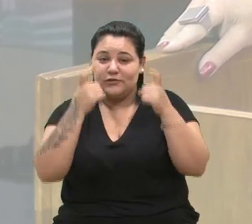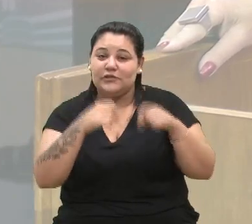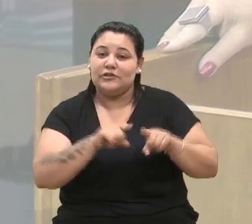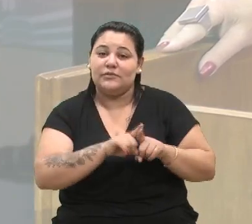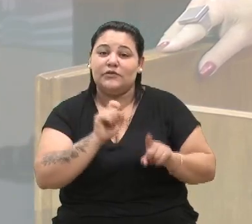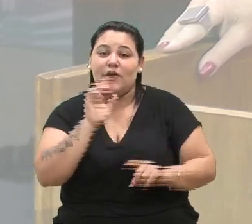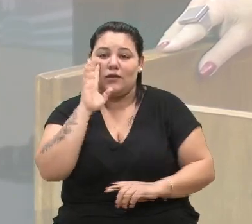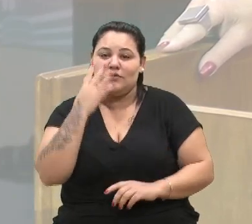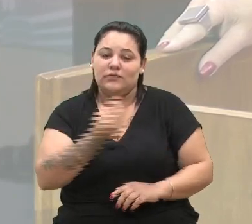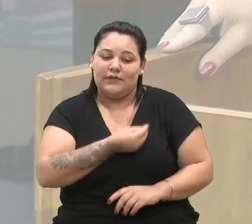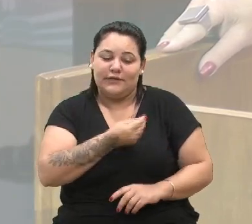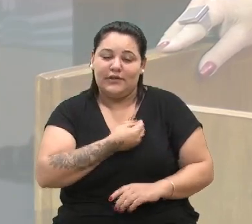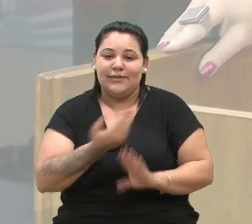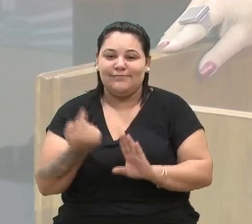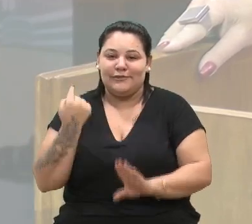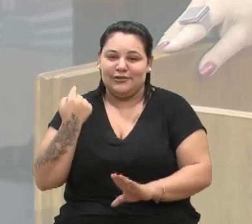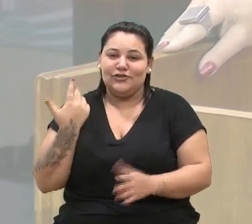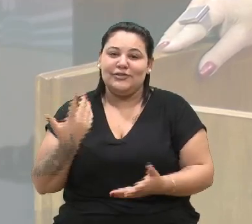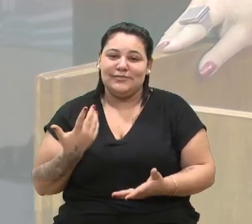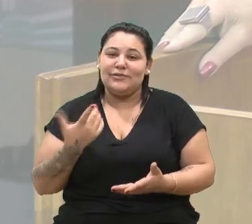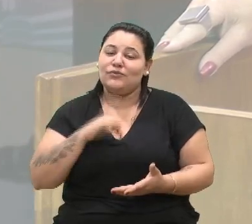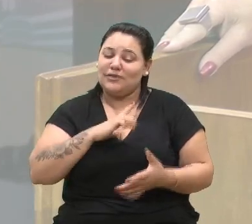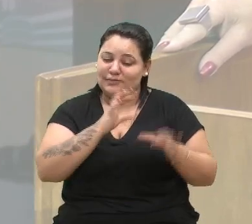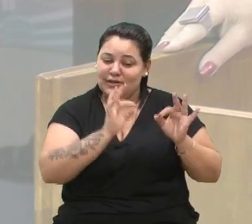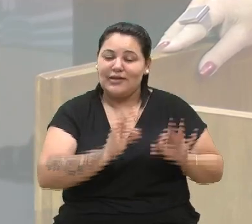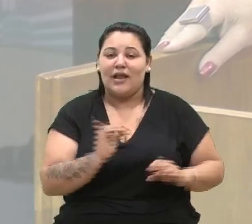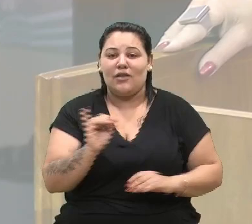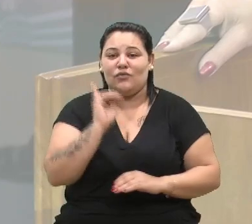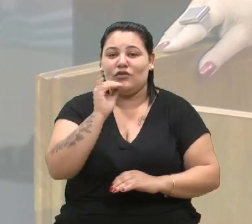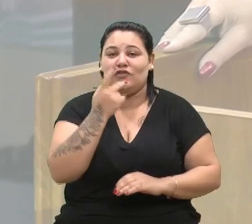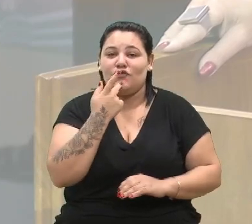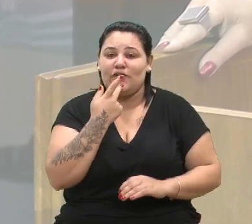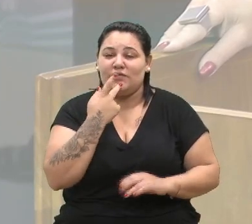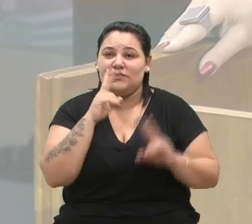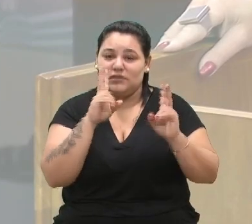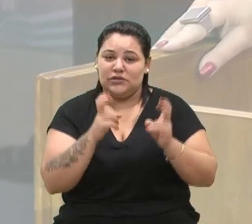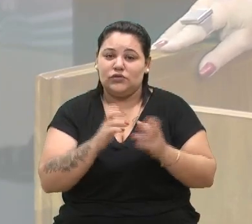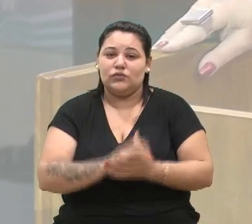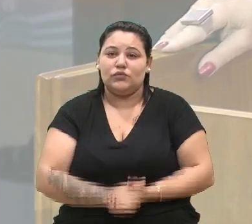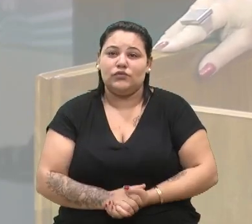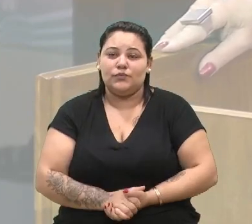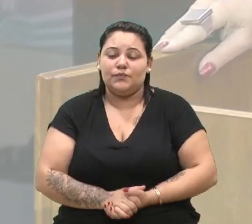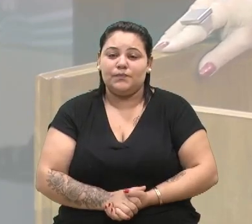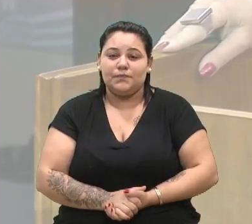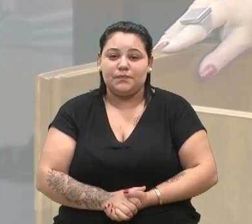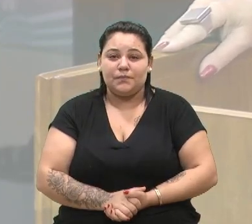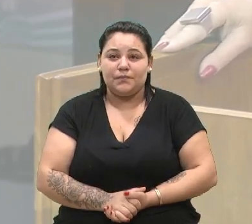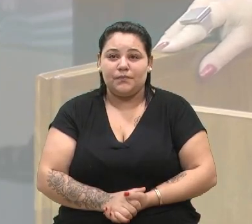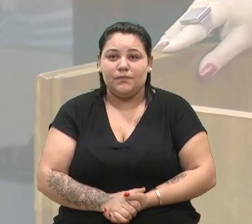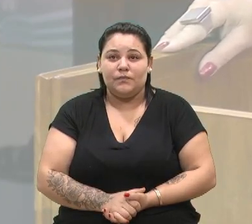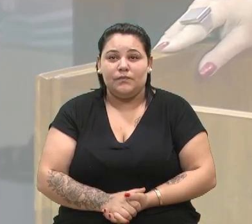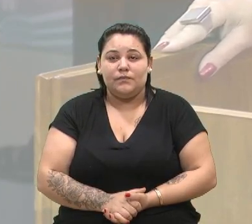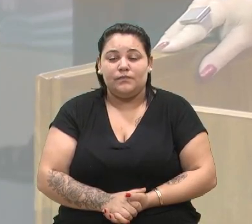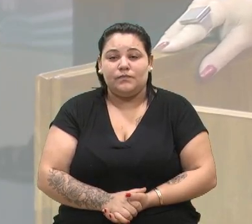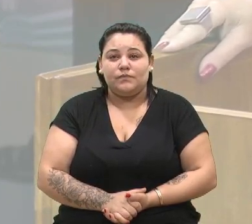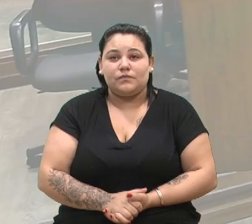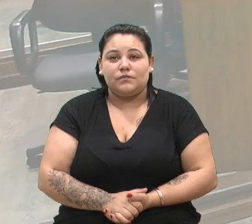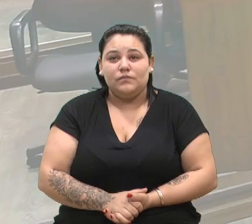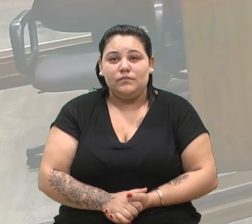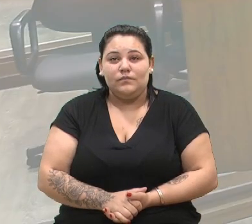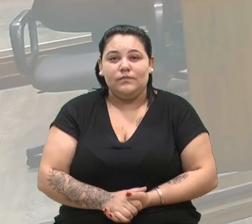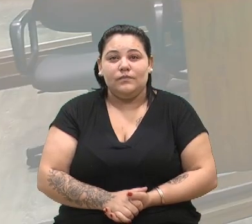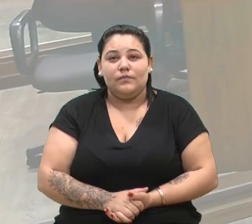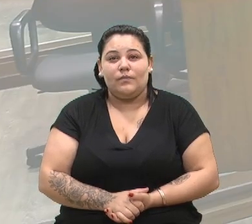passa. Então, são questões importantes quando se fala desse assunto. Só parte rapidinho, que eu tenho que entrar no meu grande